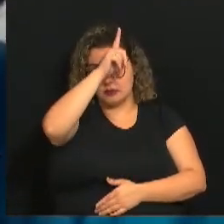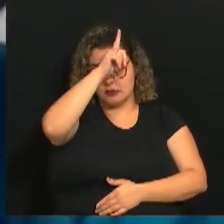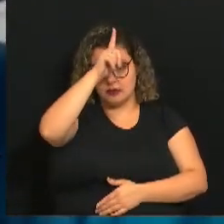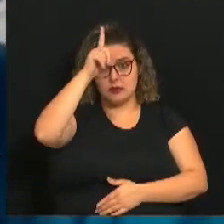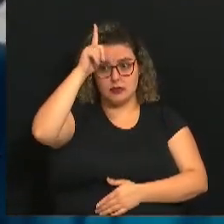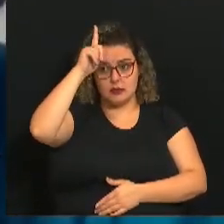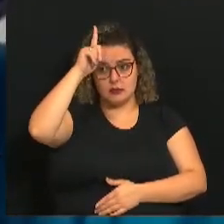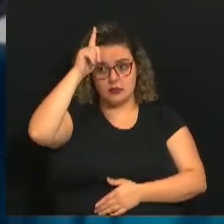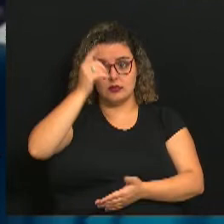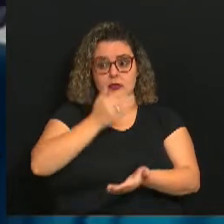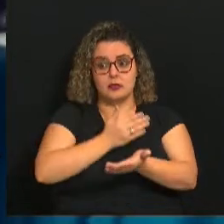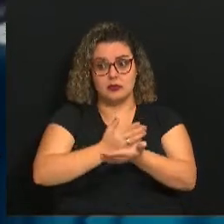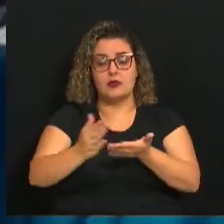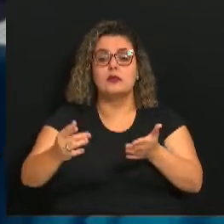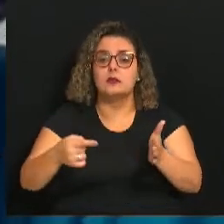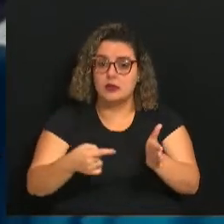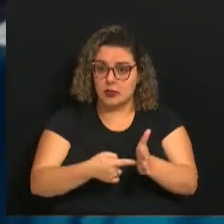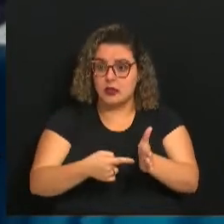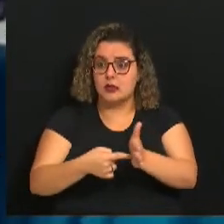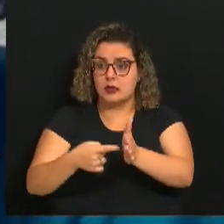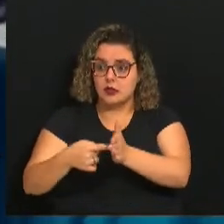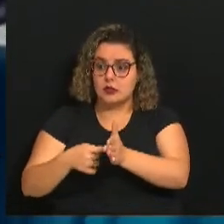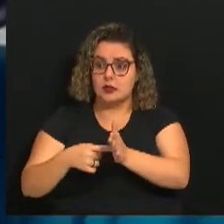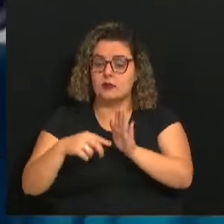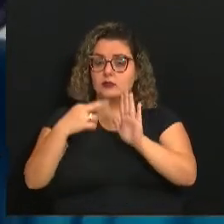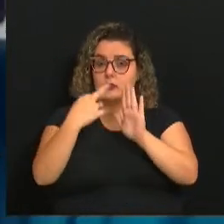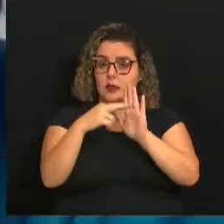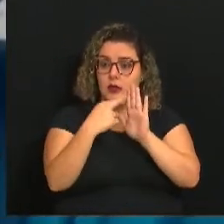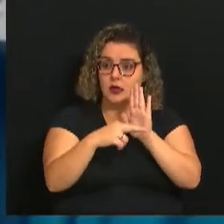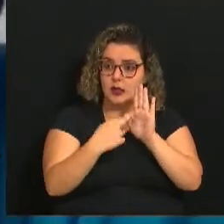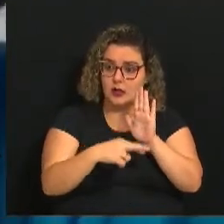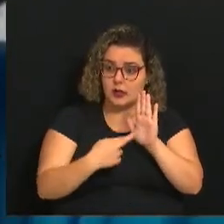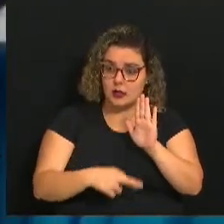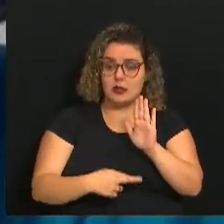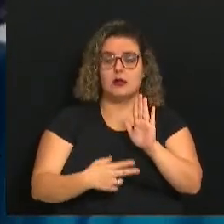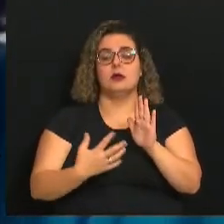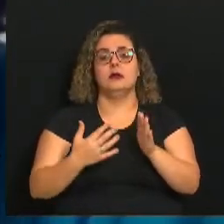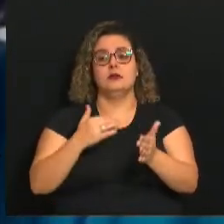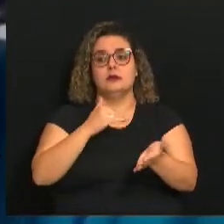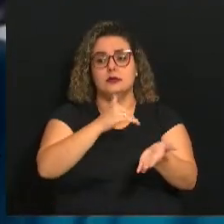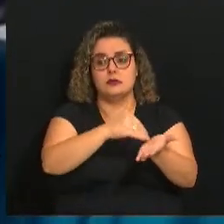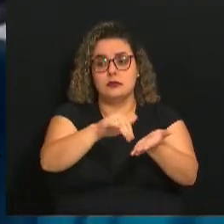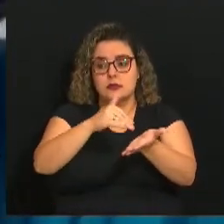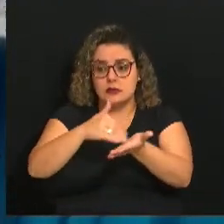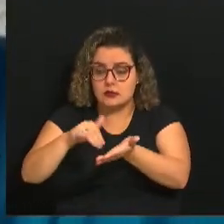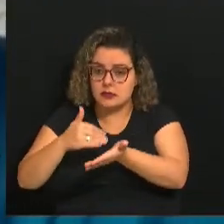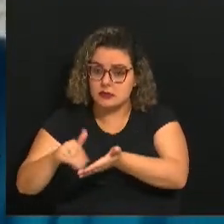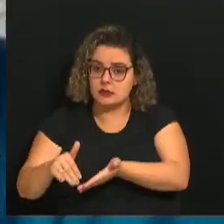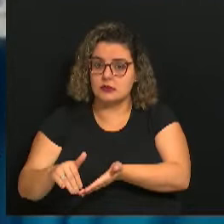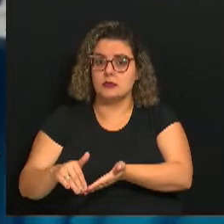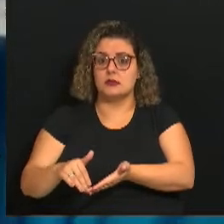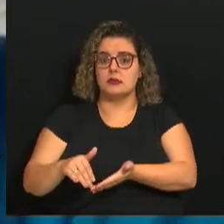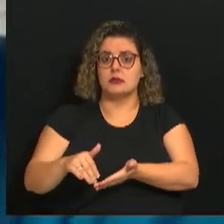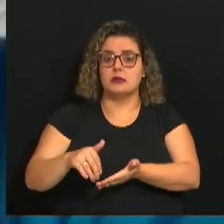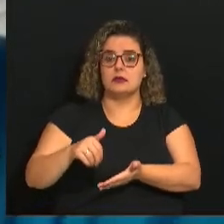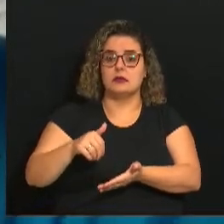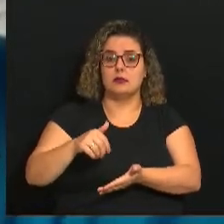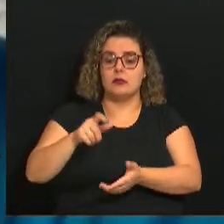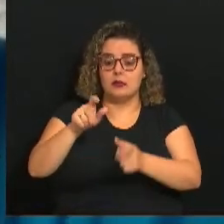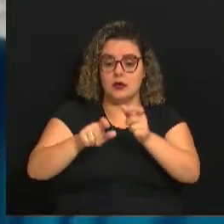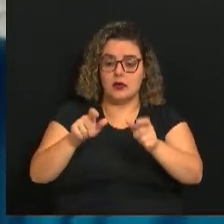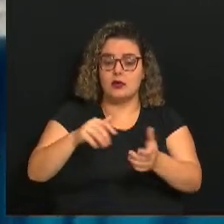já a denunciar isso. Já vou fazer uma relação aqui de secretários e, enfim,